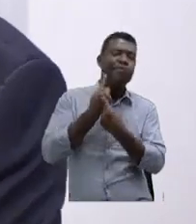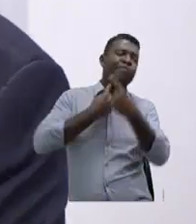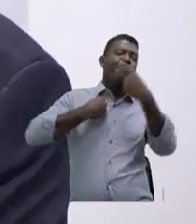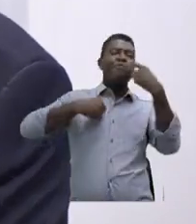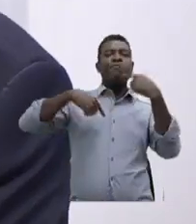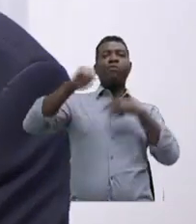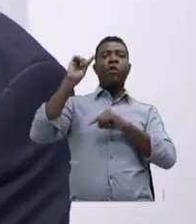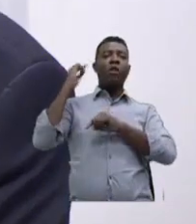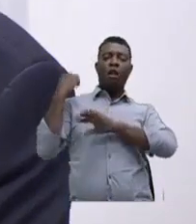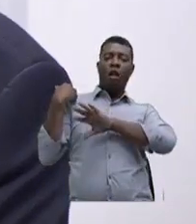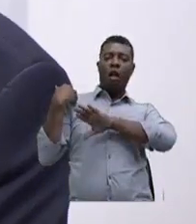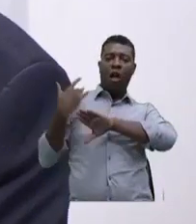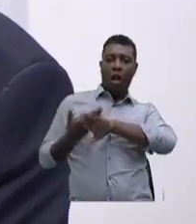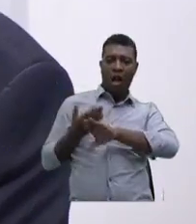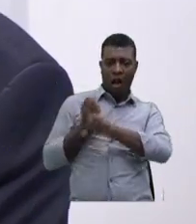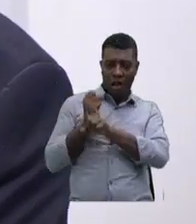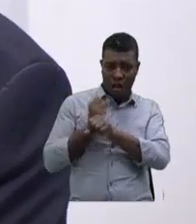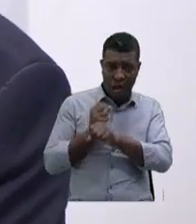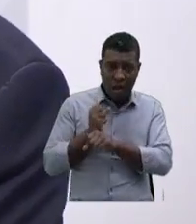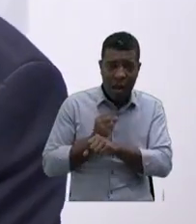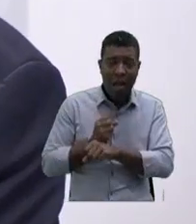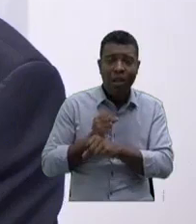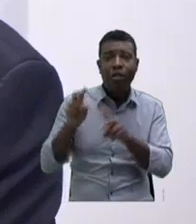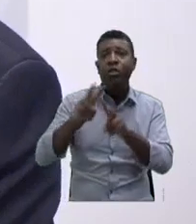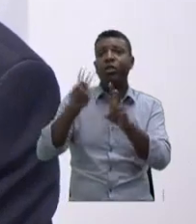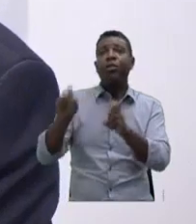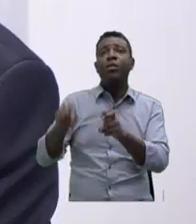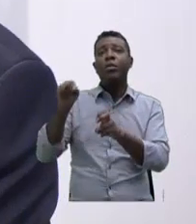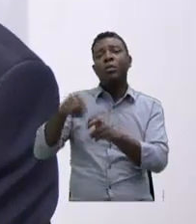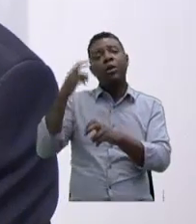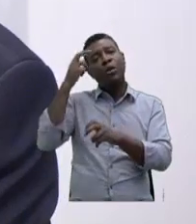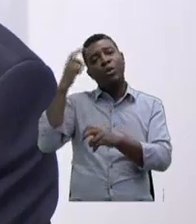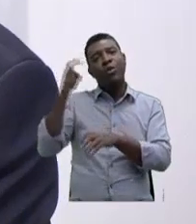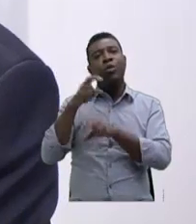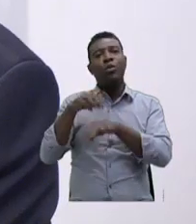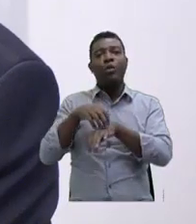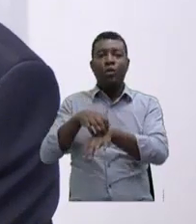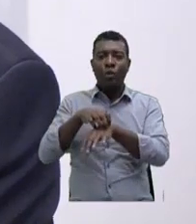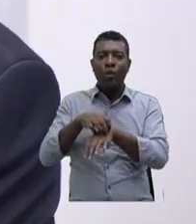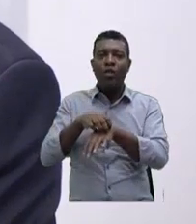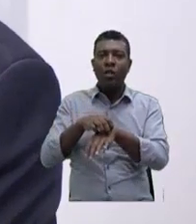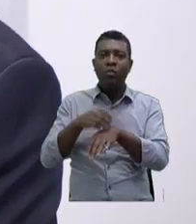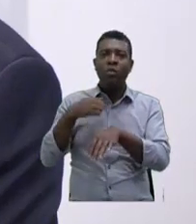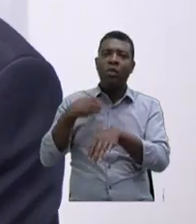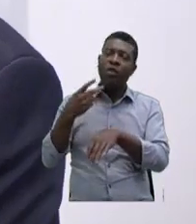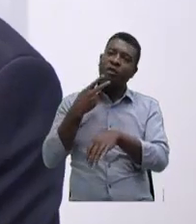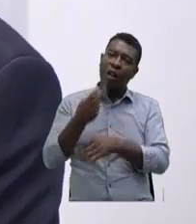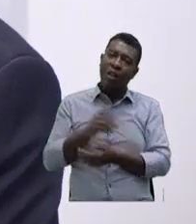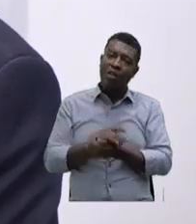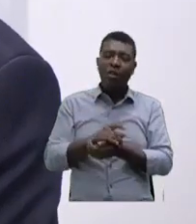nos últimos anos com relação à questão da cultura e do turismo. Não é, Macaia?